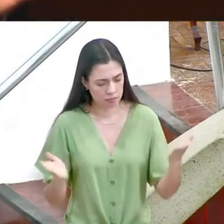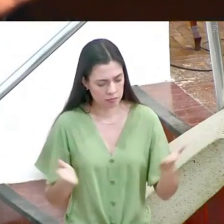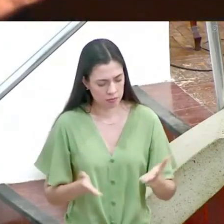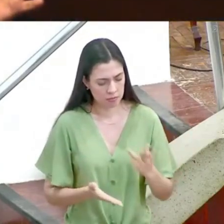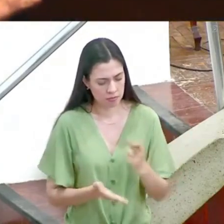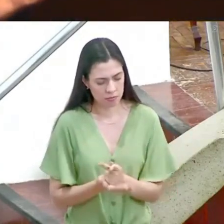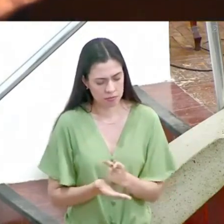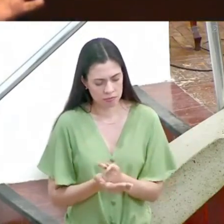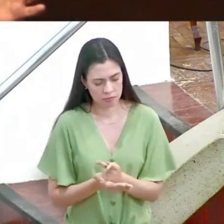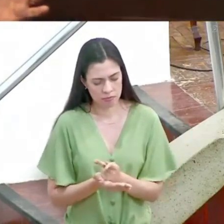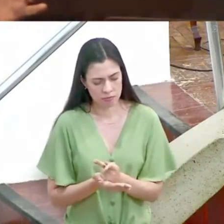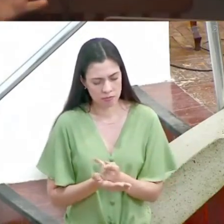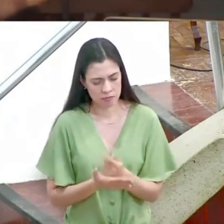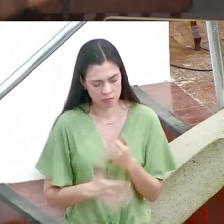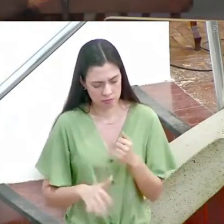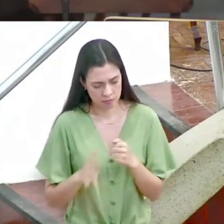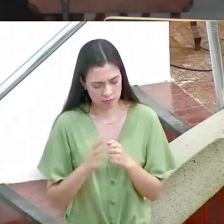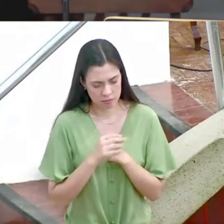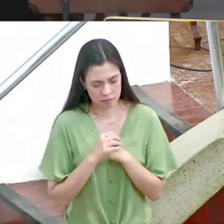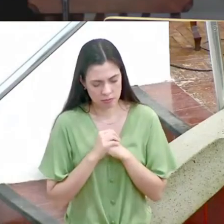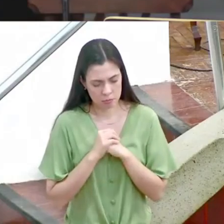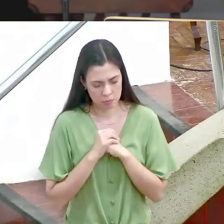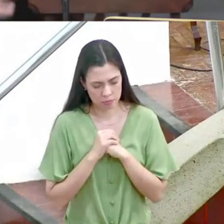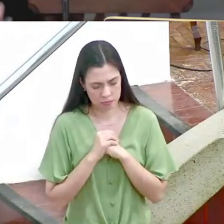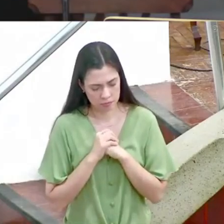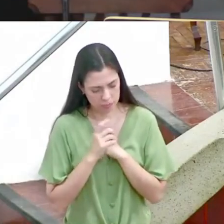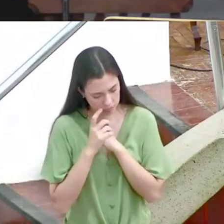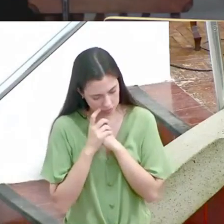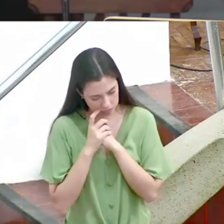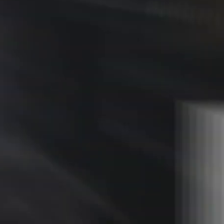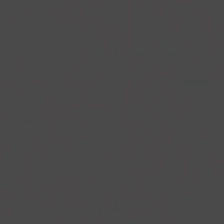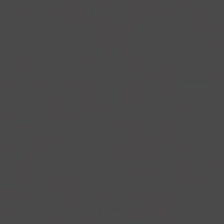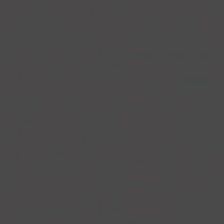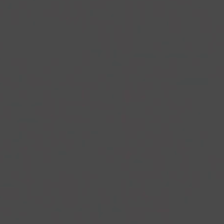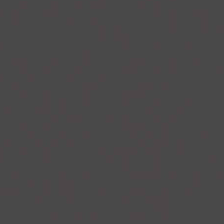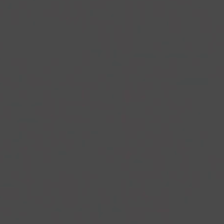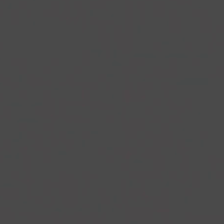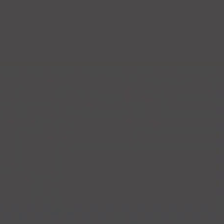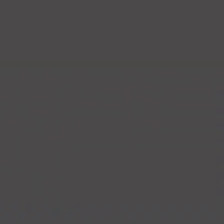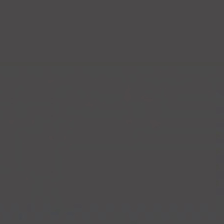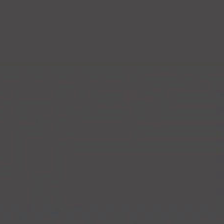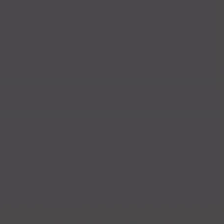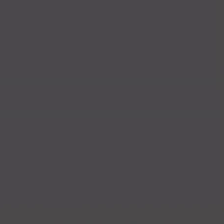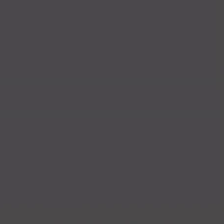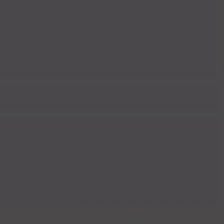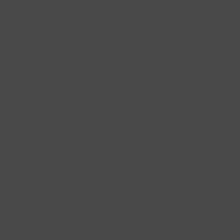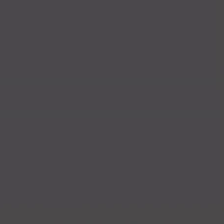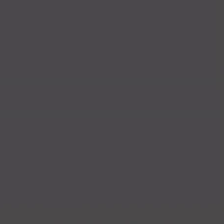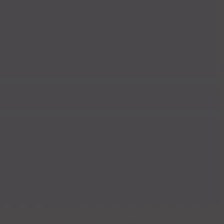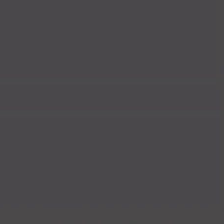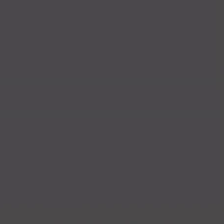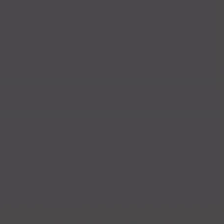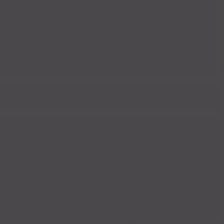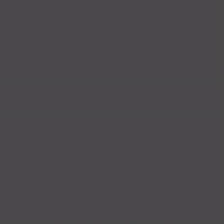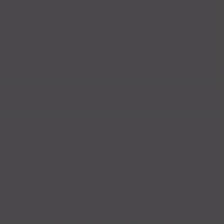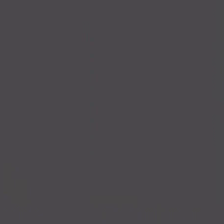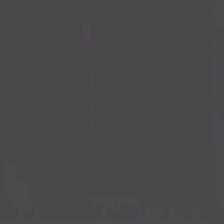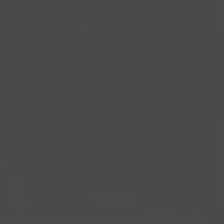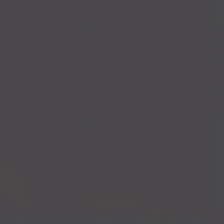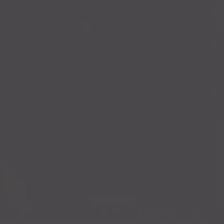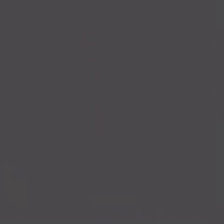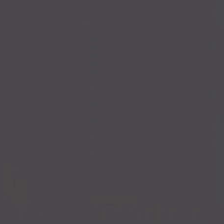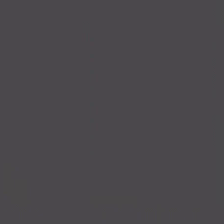e para todo sempre amém muito obrigado por nos Acompanhar até o final desse